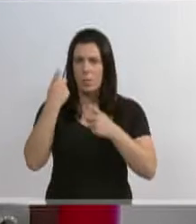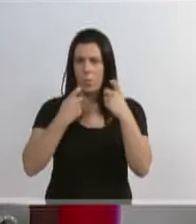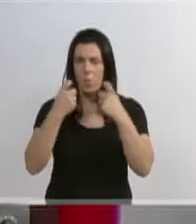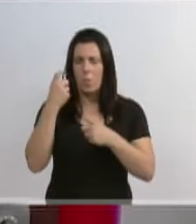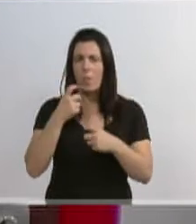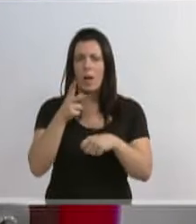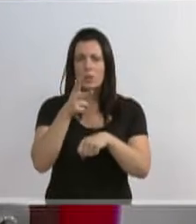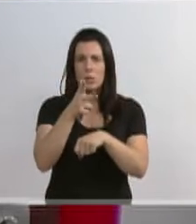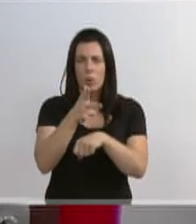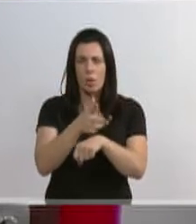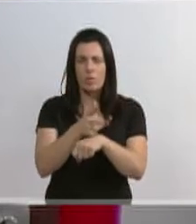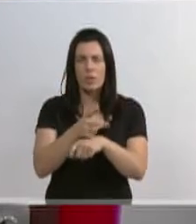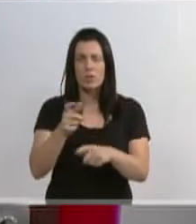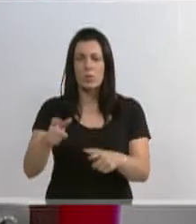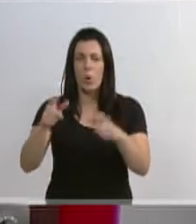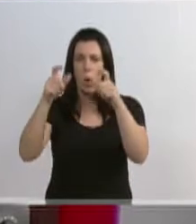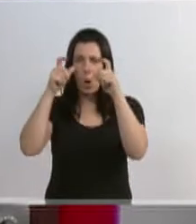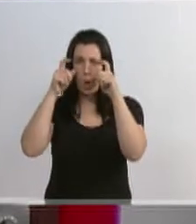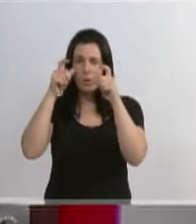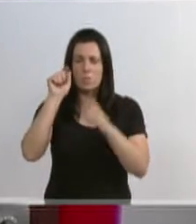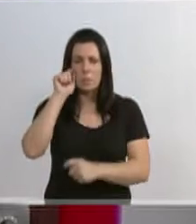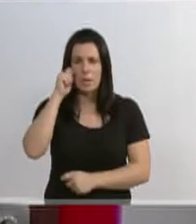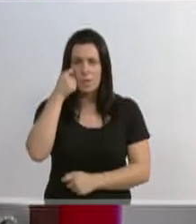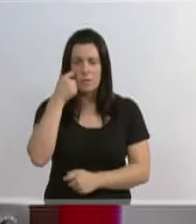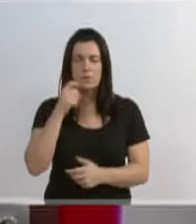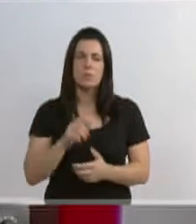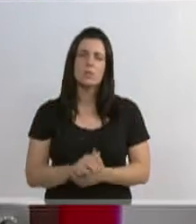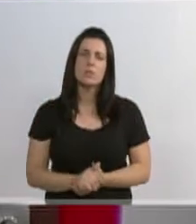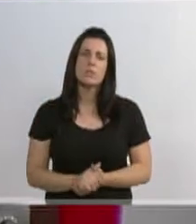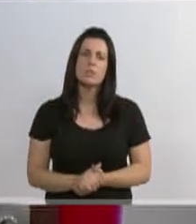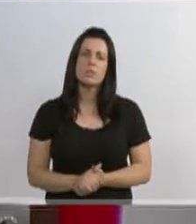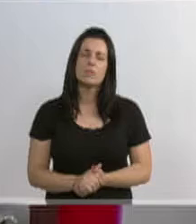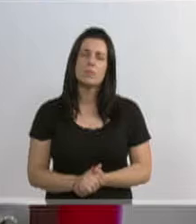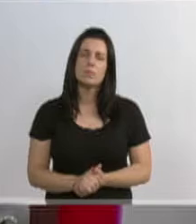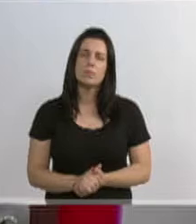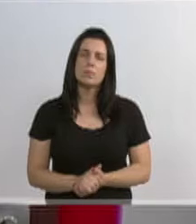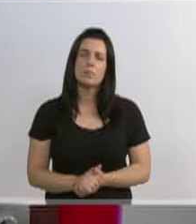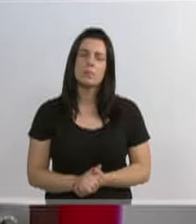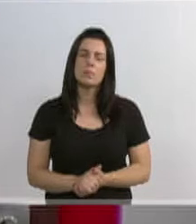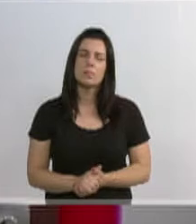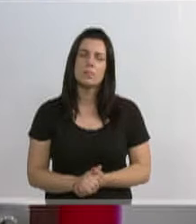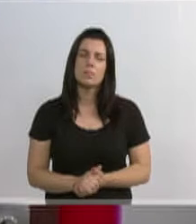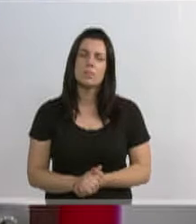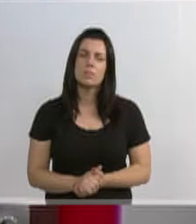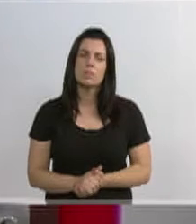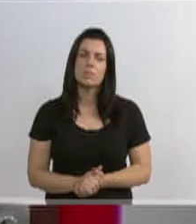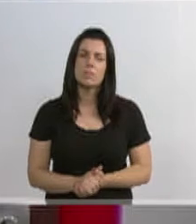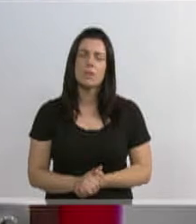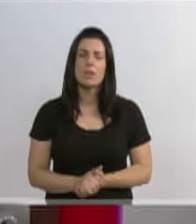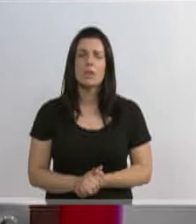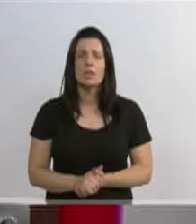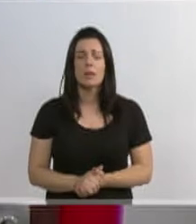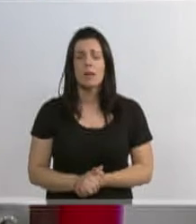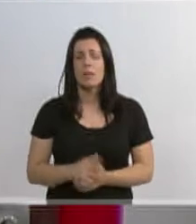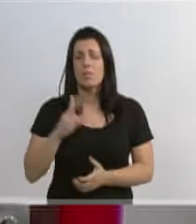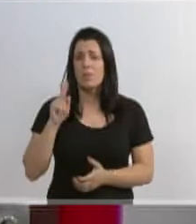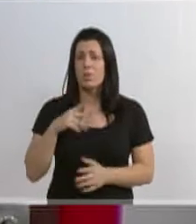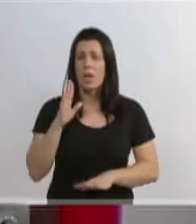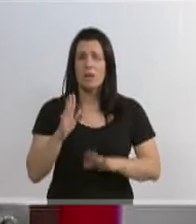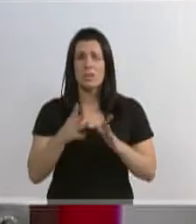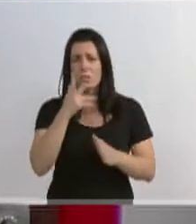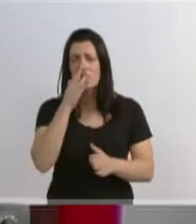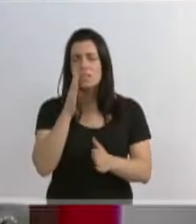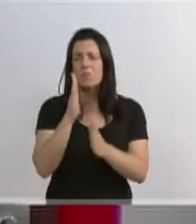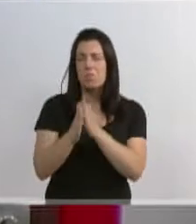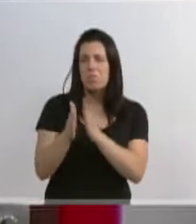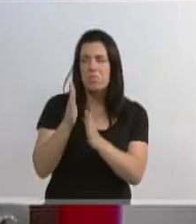Não estou nem aí para aqueles videozinhos. Segundo, que não dá sempre para alguns vereadores sair pela tangente falando em corrupção, porque